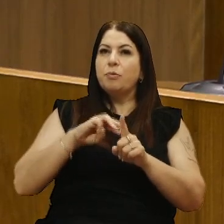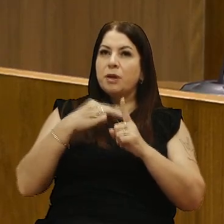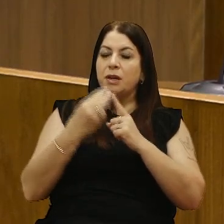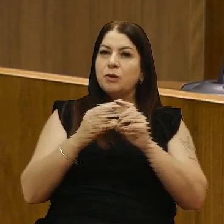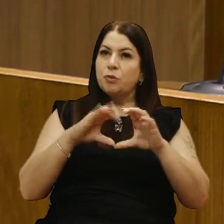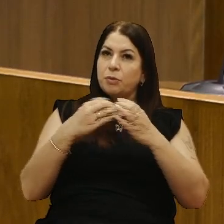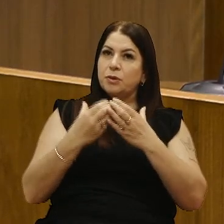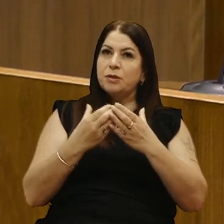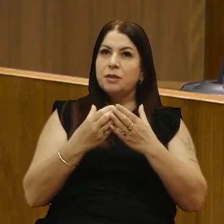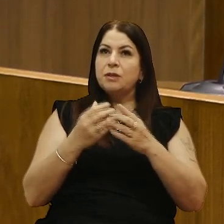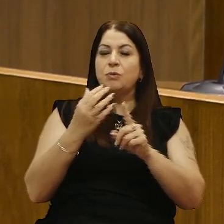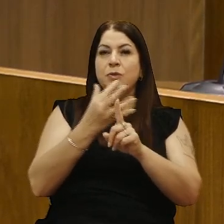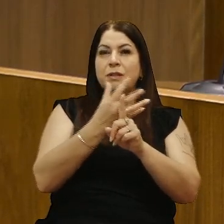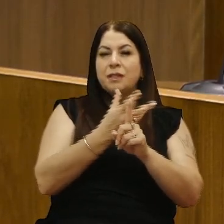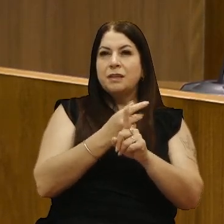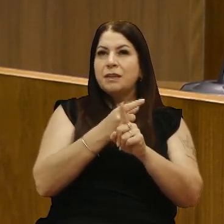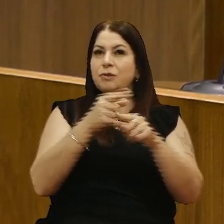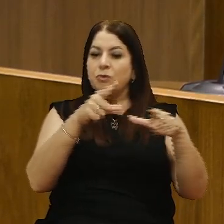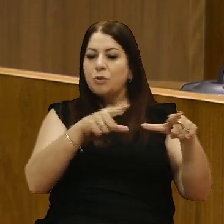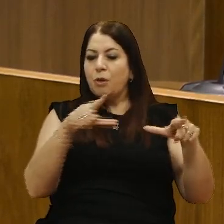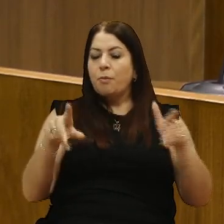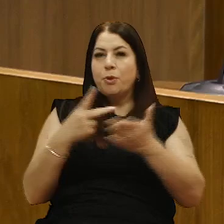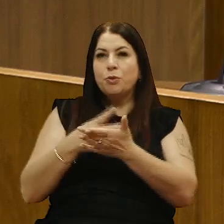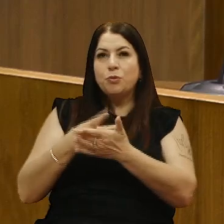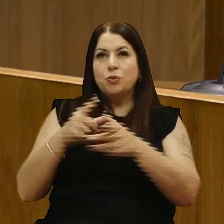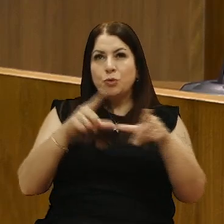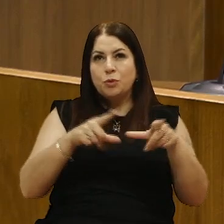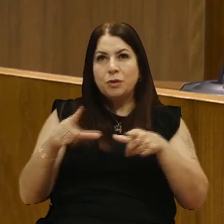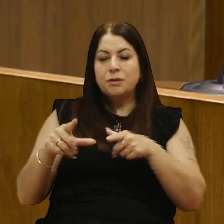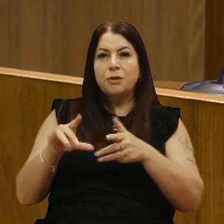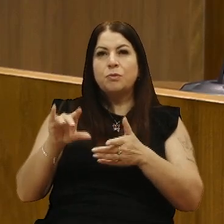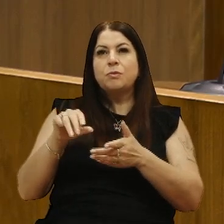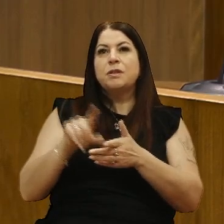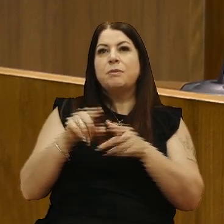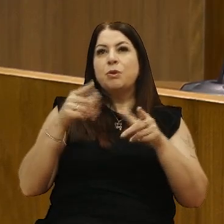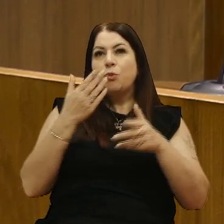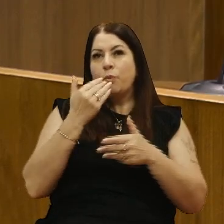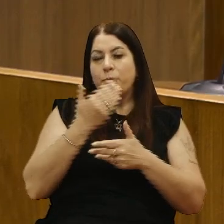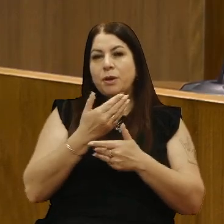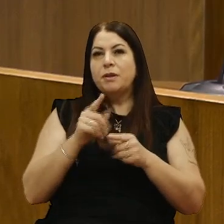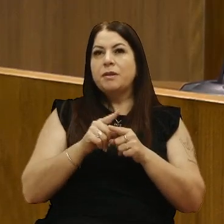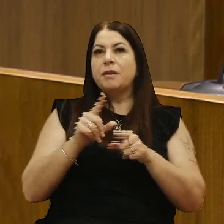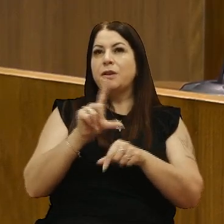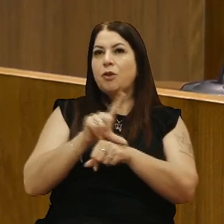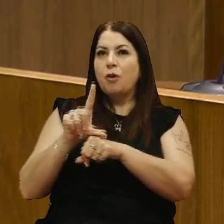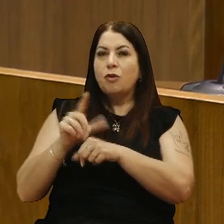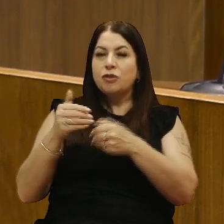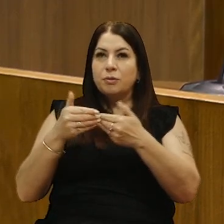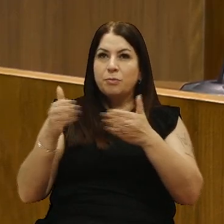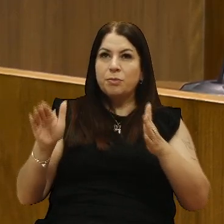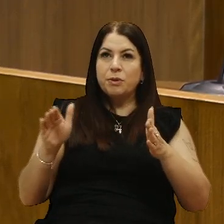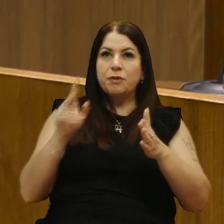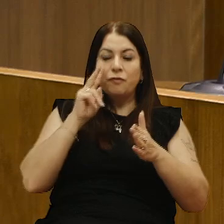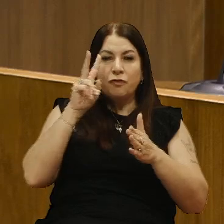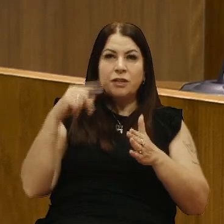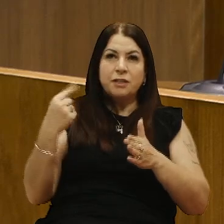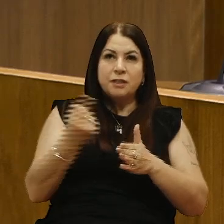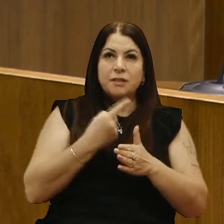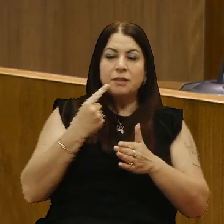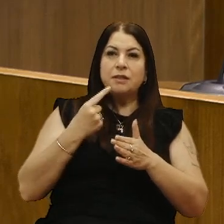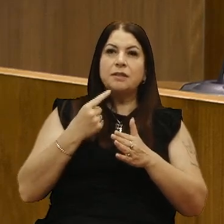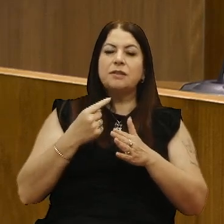com artesanato e produtos locais, praça de alimentação e comércio local aberto, fortalecendo